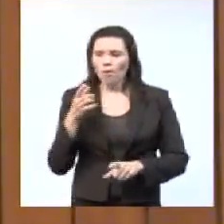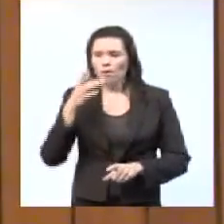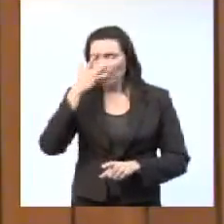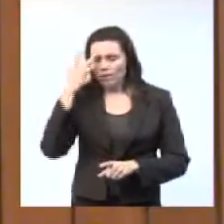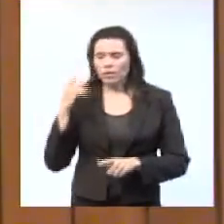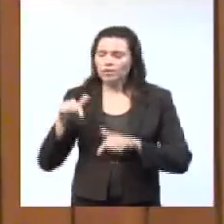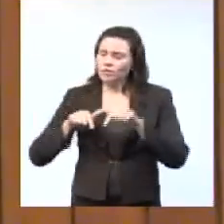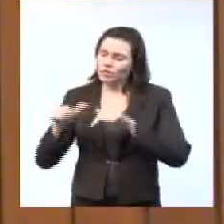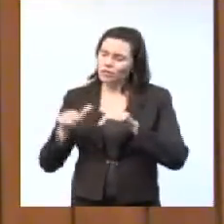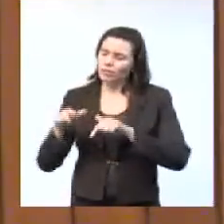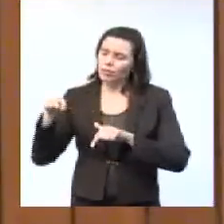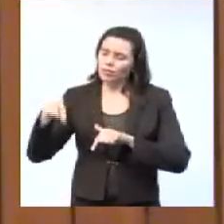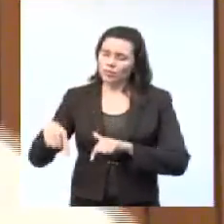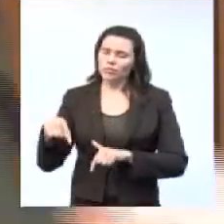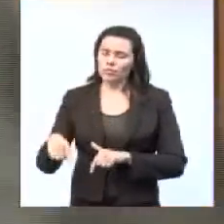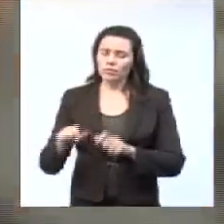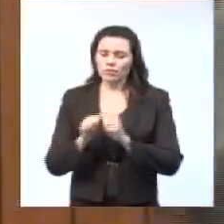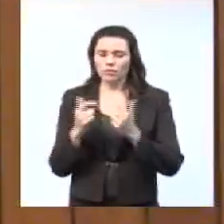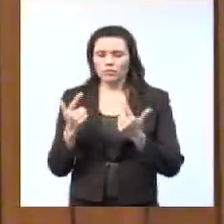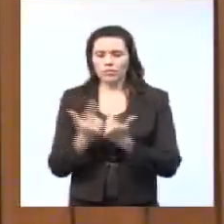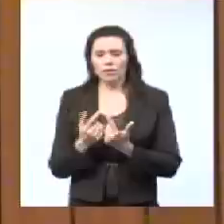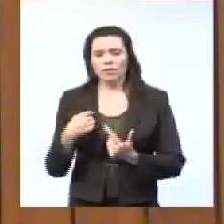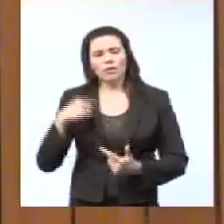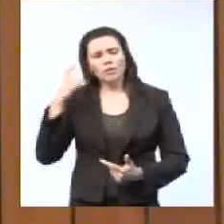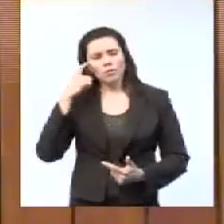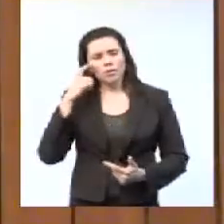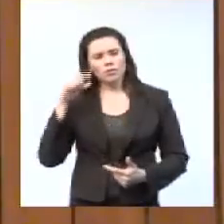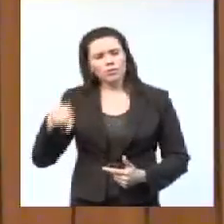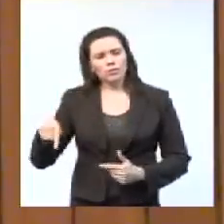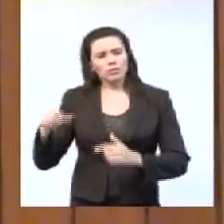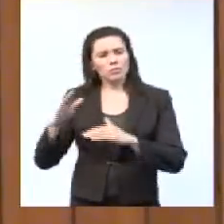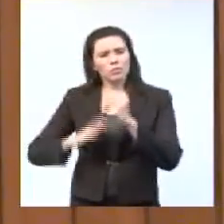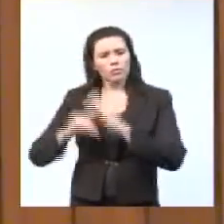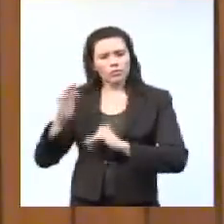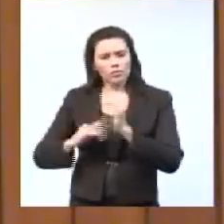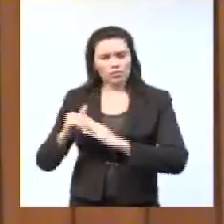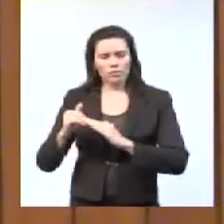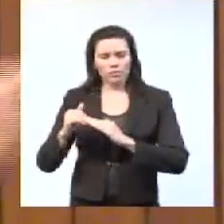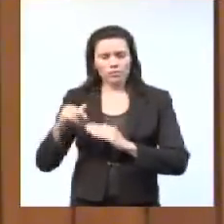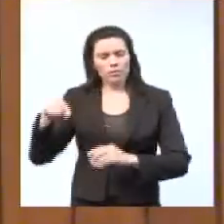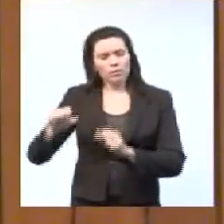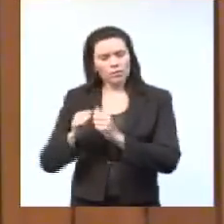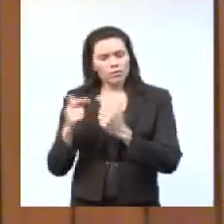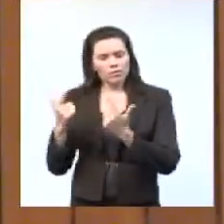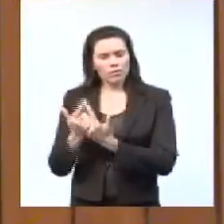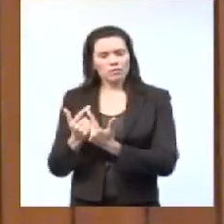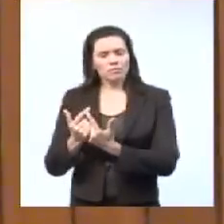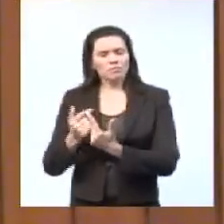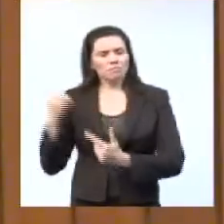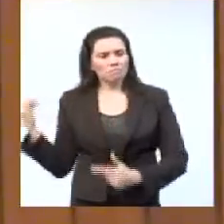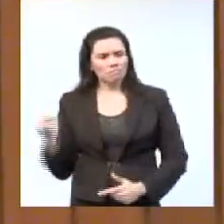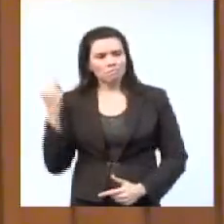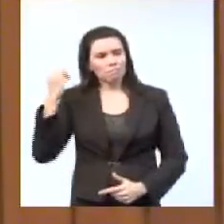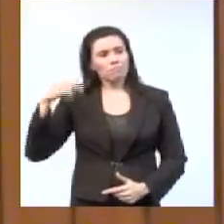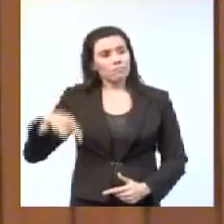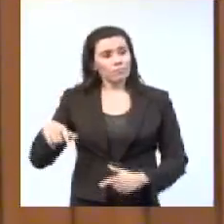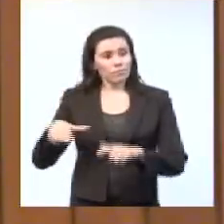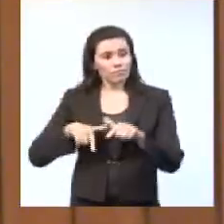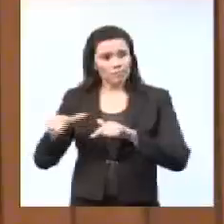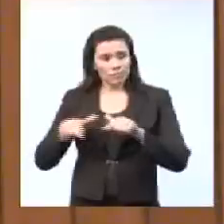na casa, pela importância que os funcionários têm aqui para o nosso trabalho, a importância que tem da Assembleia, na verdade, ter uma